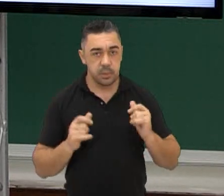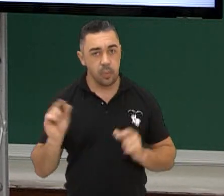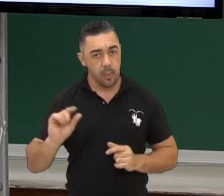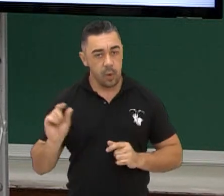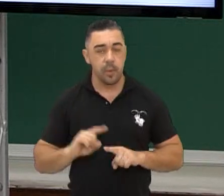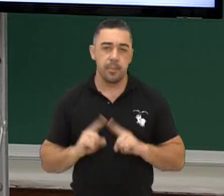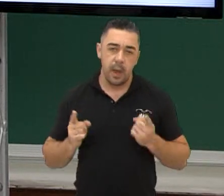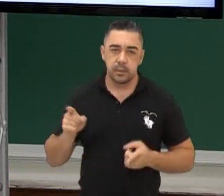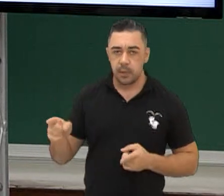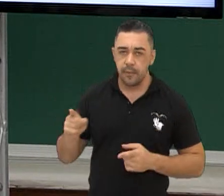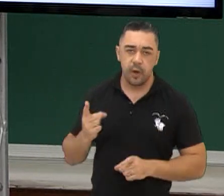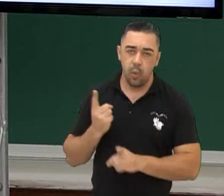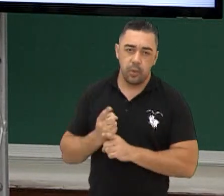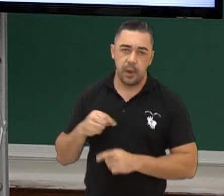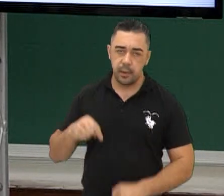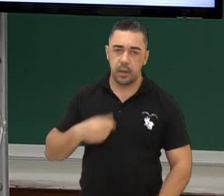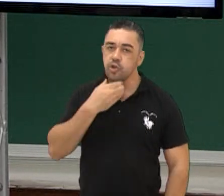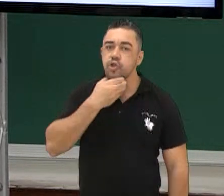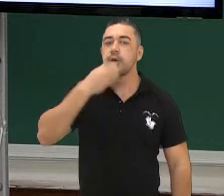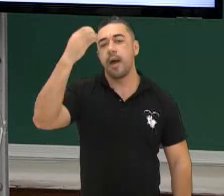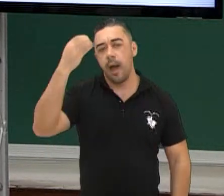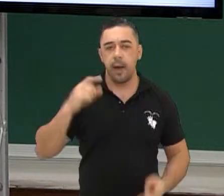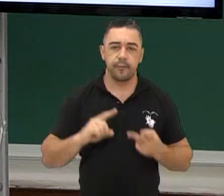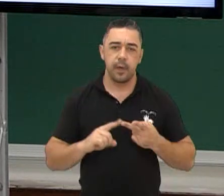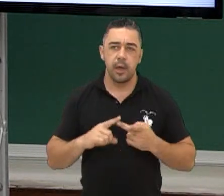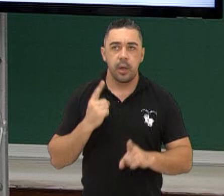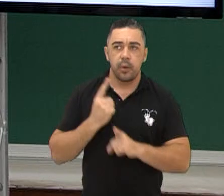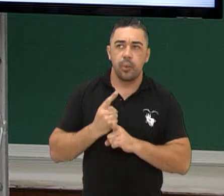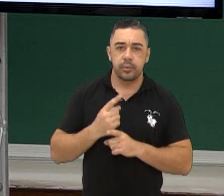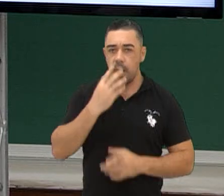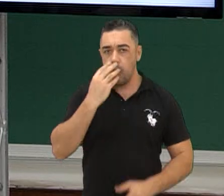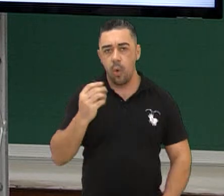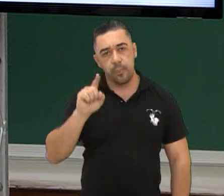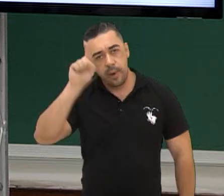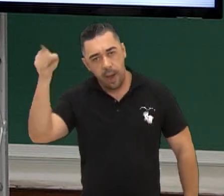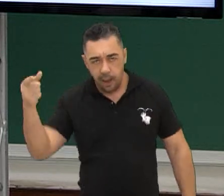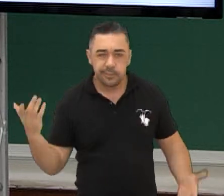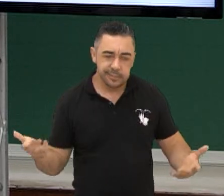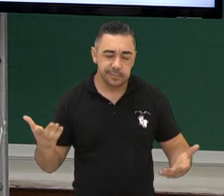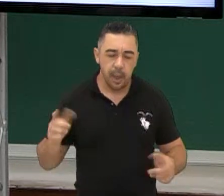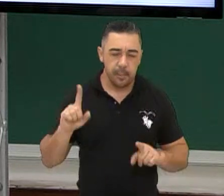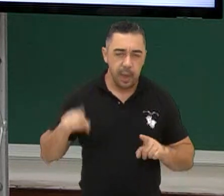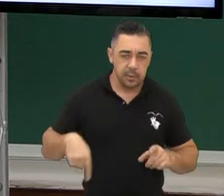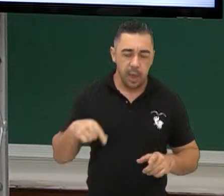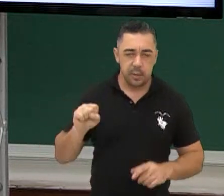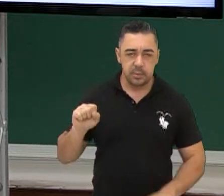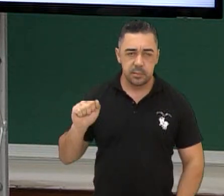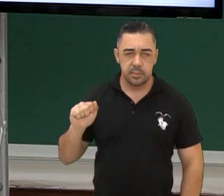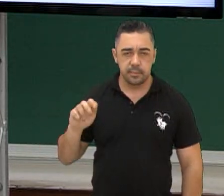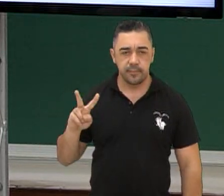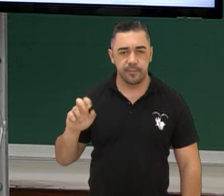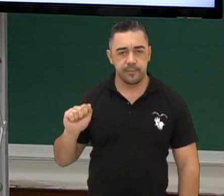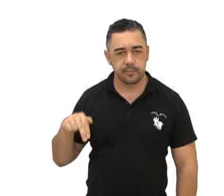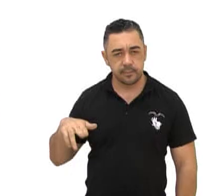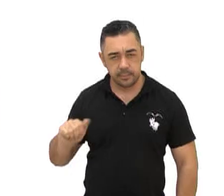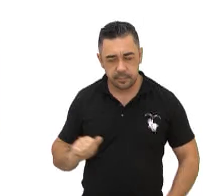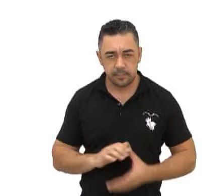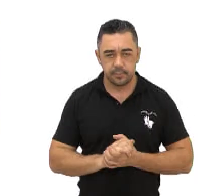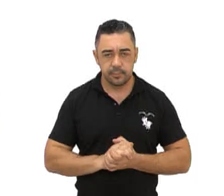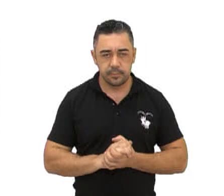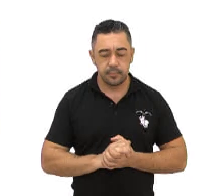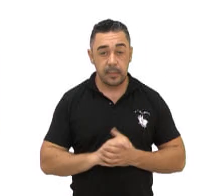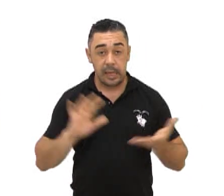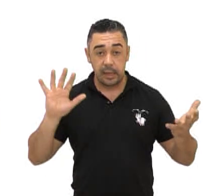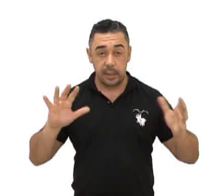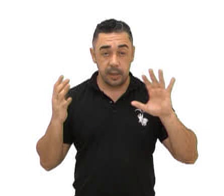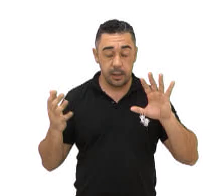Mas, lógico, você não vai encontrar uma girafa aqui, assim como você não vai encontrar um lobo-guará lá, tá? Mas são savanas. Clima tropical